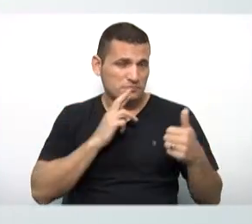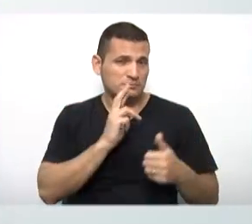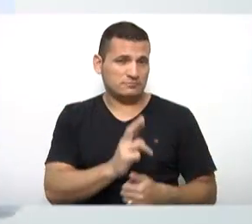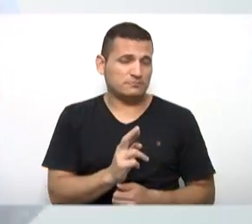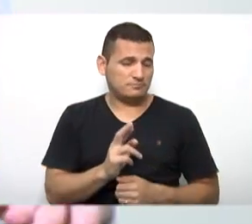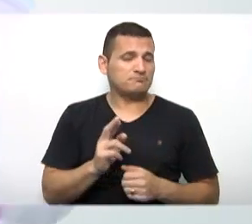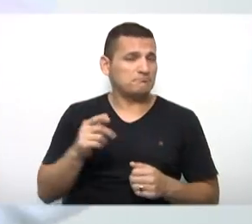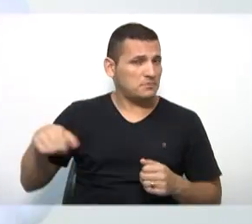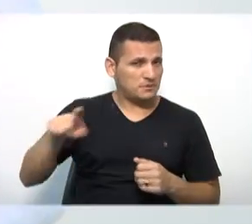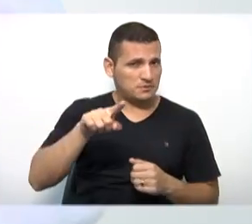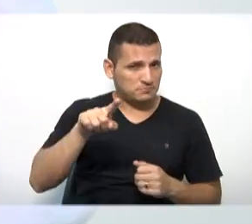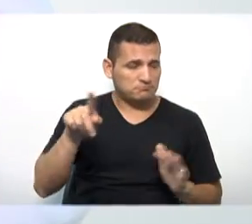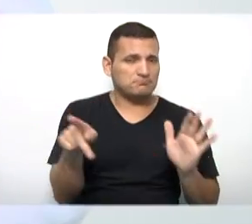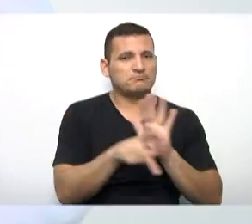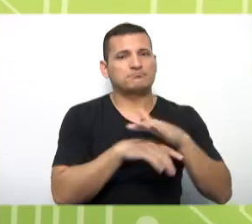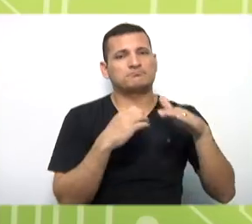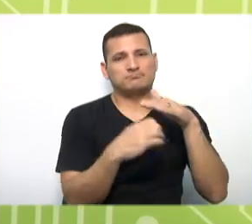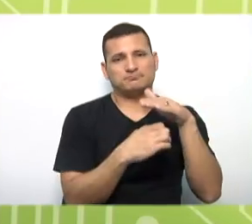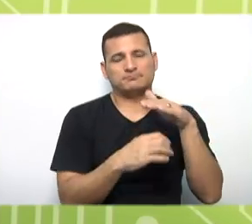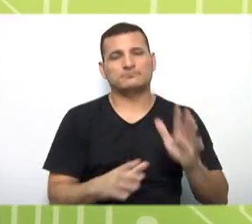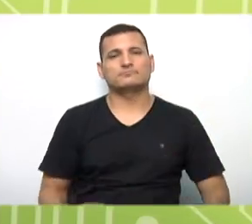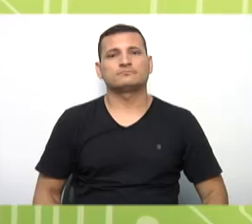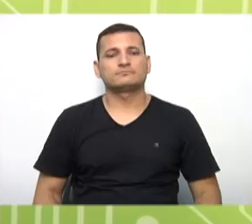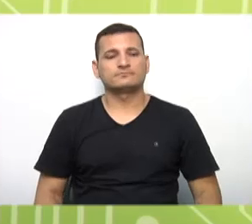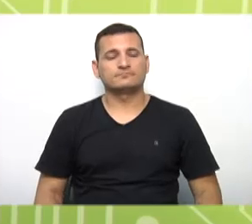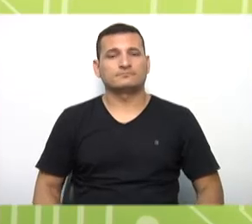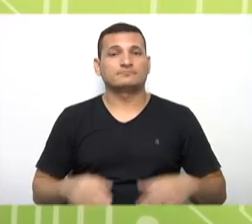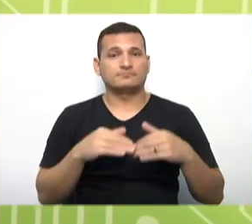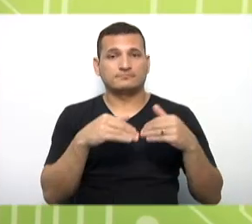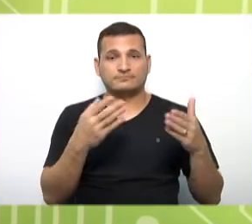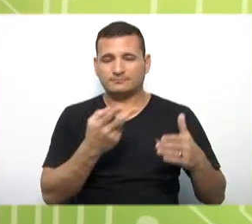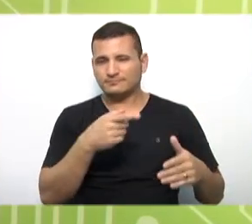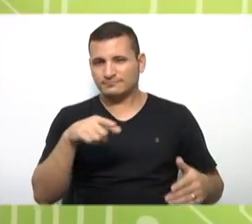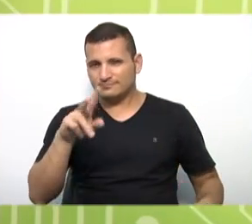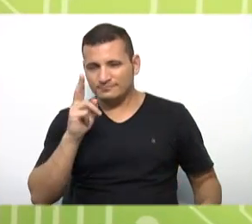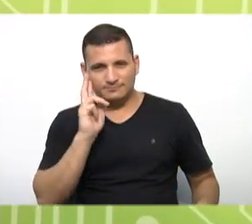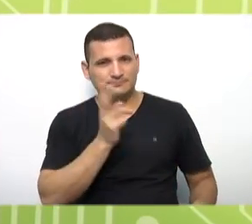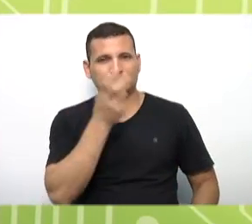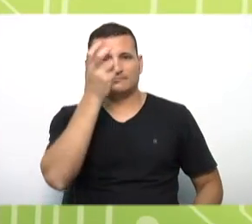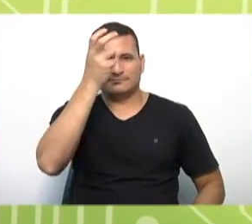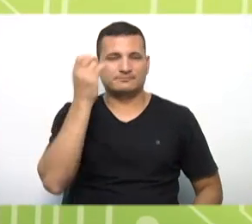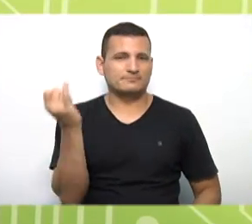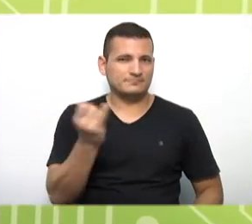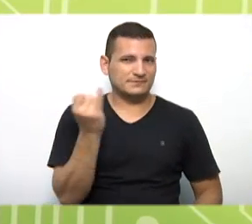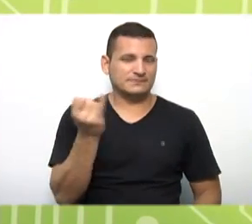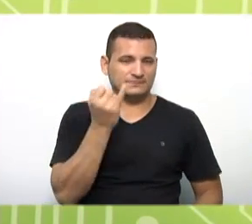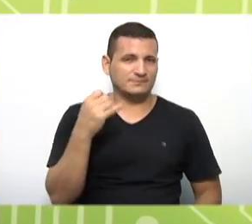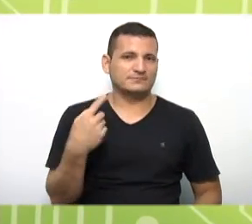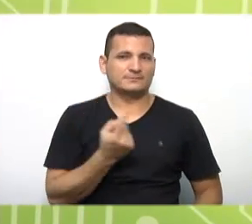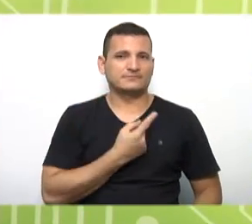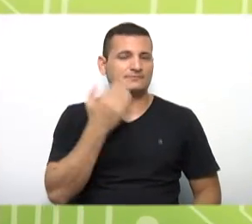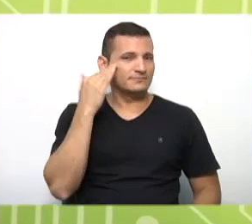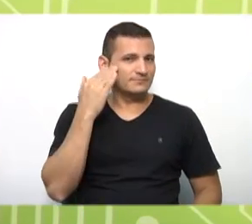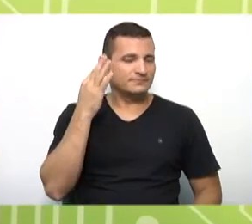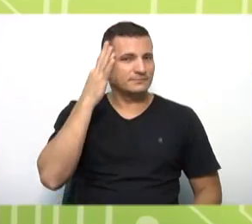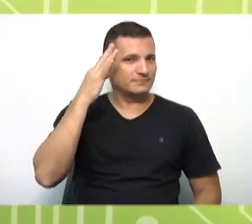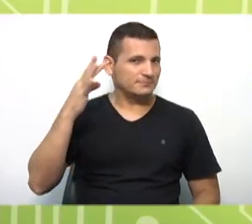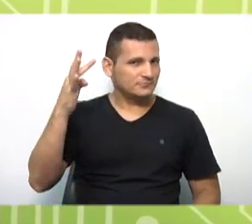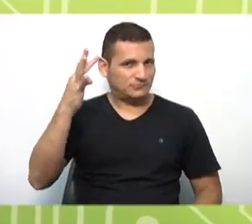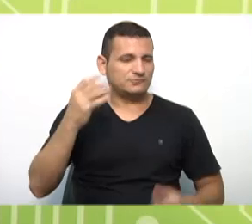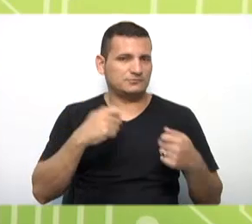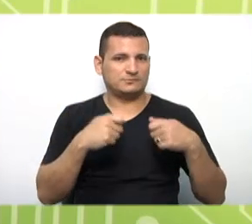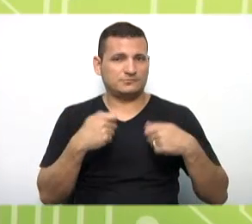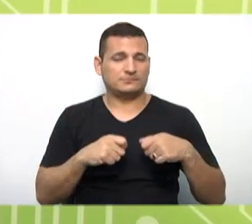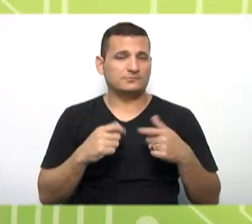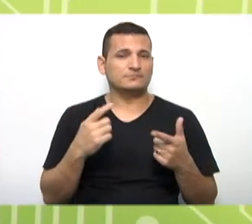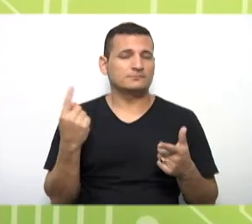para eles e para a empresa. Então aí vocês puderam perceber a importância da gente entender a teoria das necessidades para